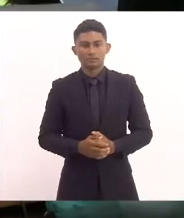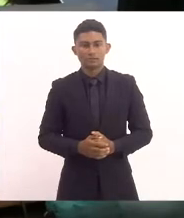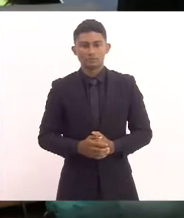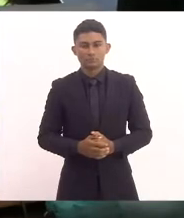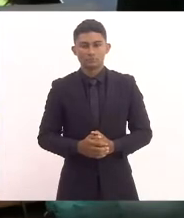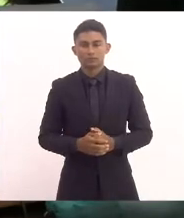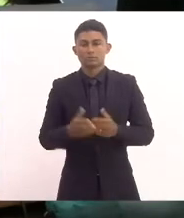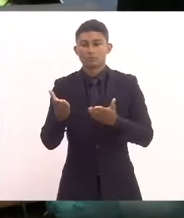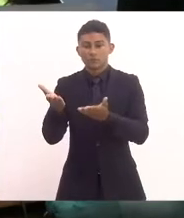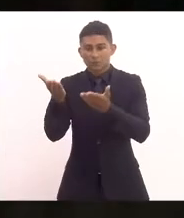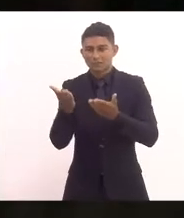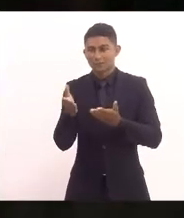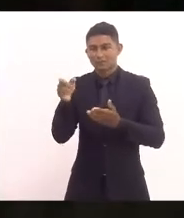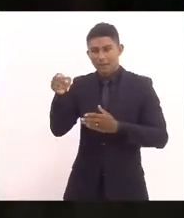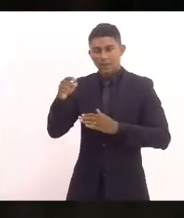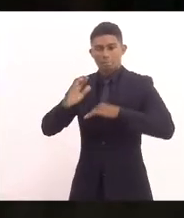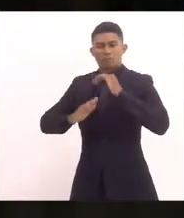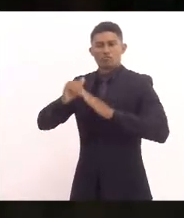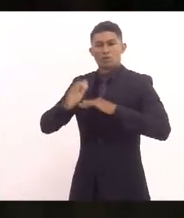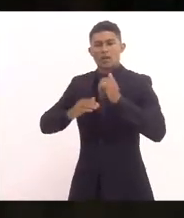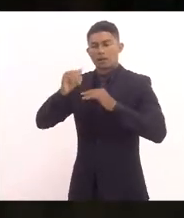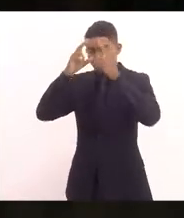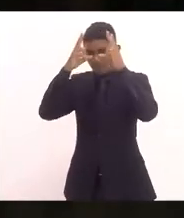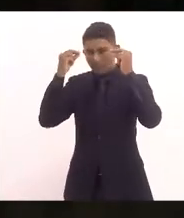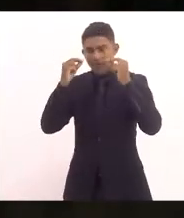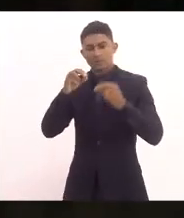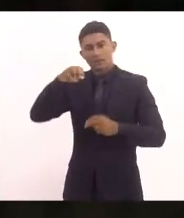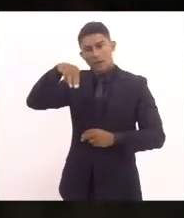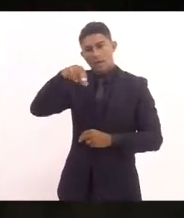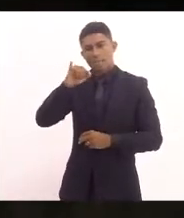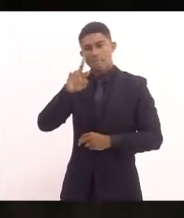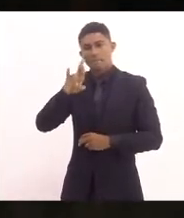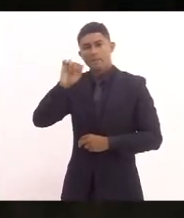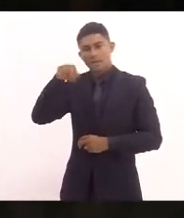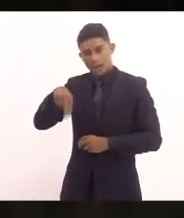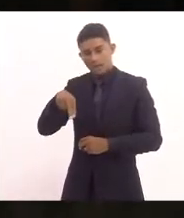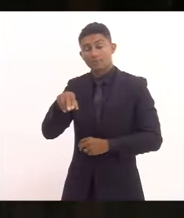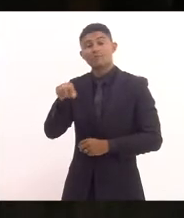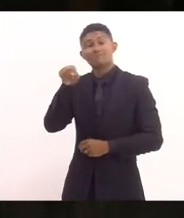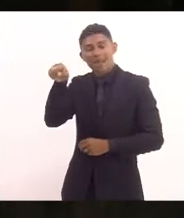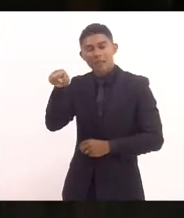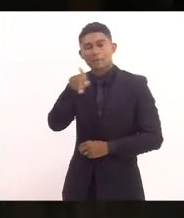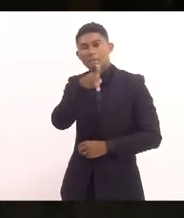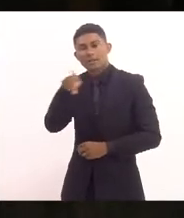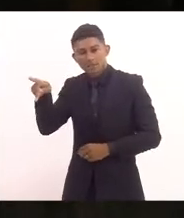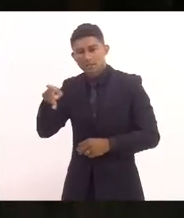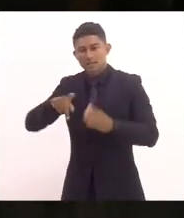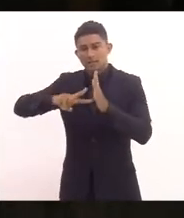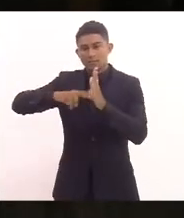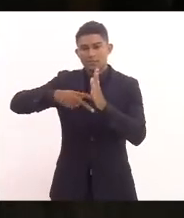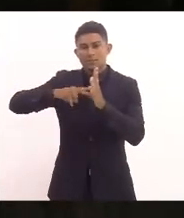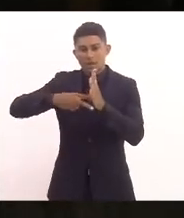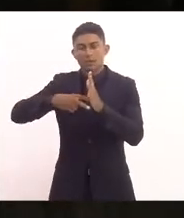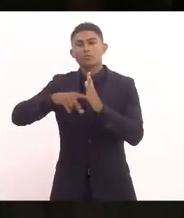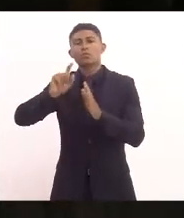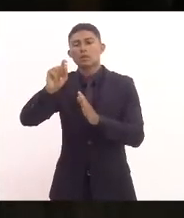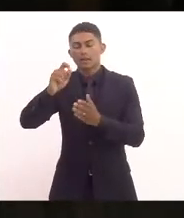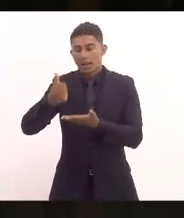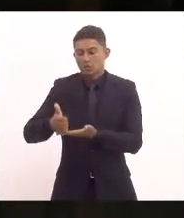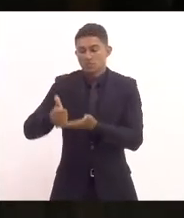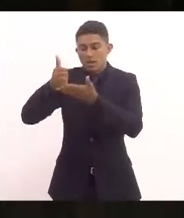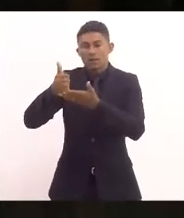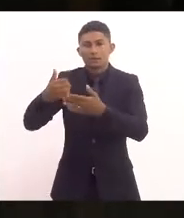Convido a técnica de enfermagem Miriam Lopes, presidente do Sindicato dos Auxiliares e Técnicos